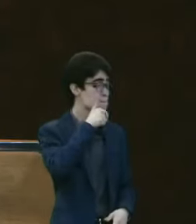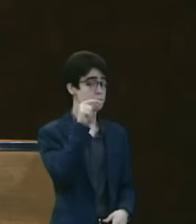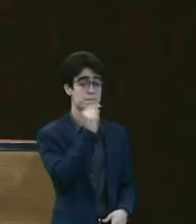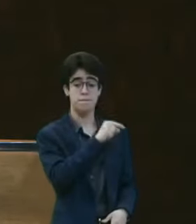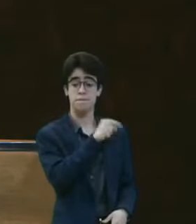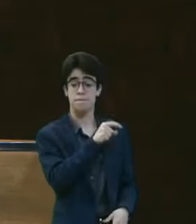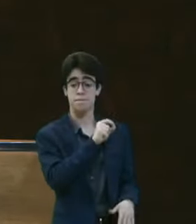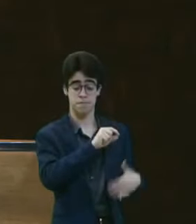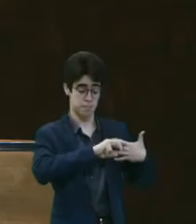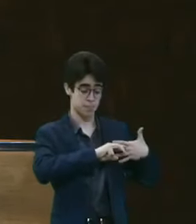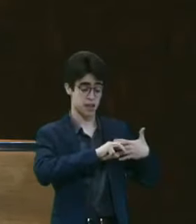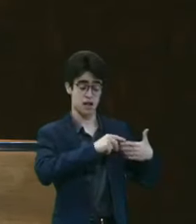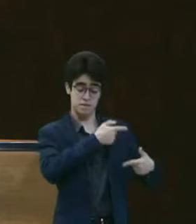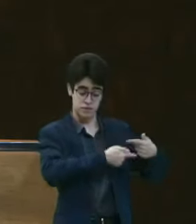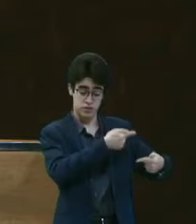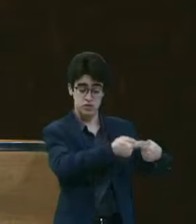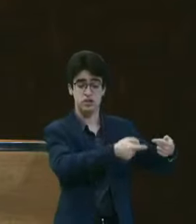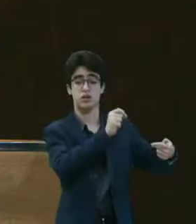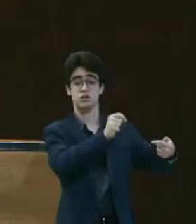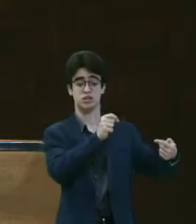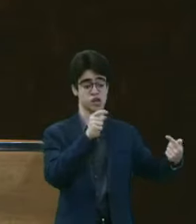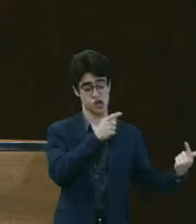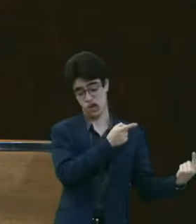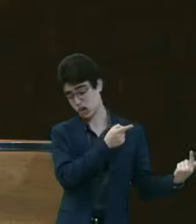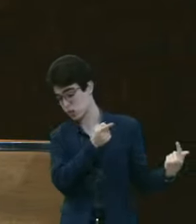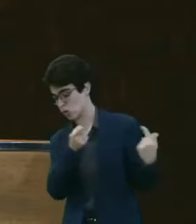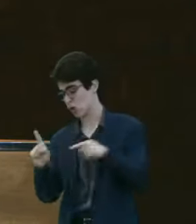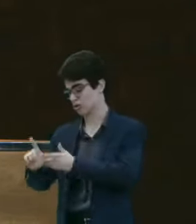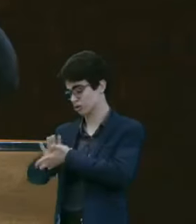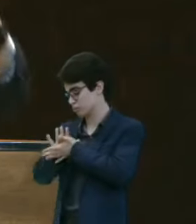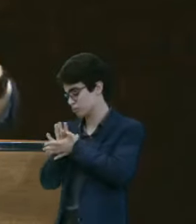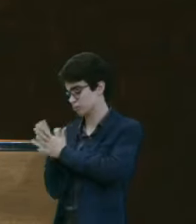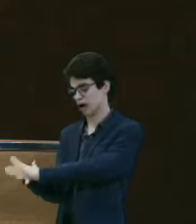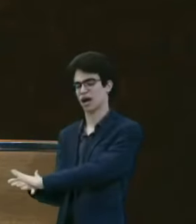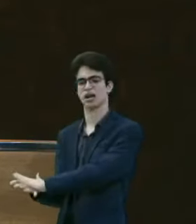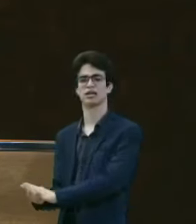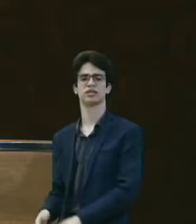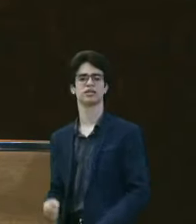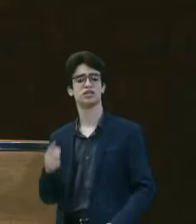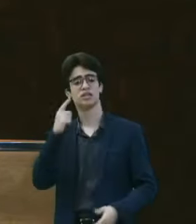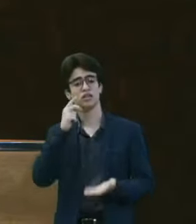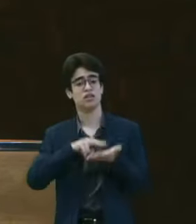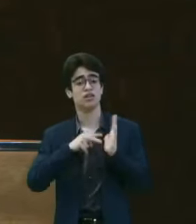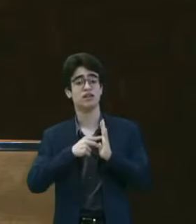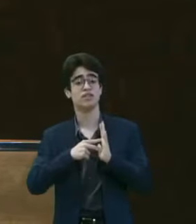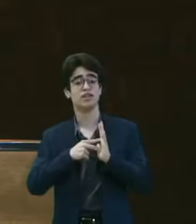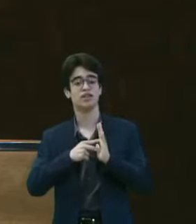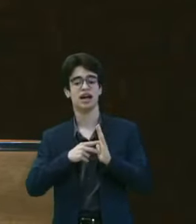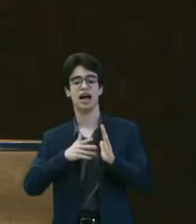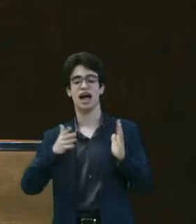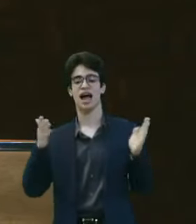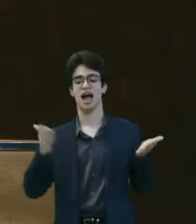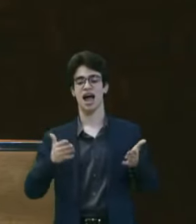que esmagaria a cabeça da cobra. Em outras palavras, estaria imune ao seu poder.